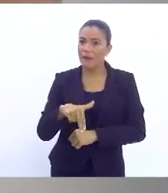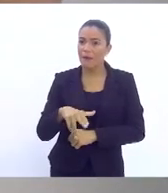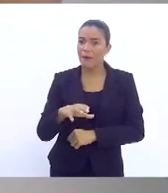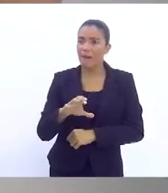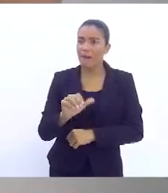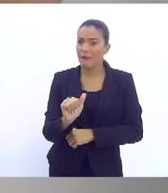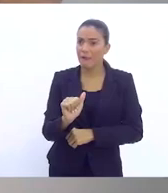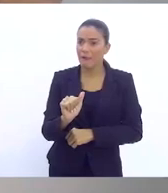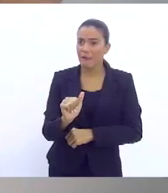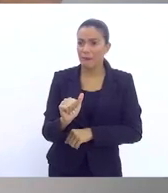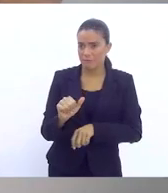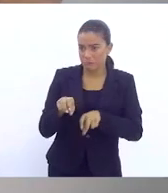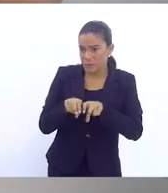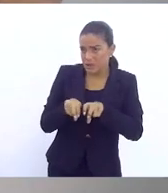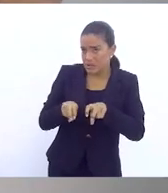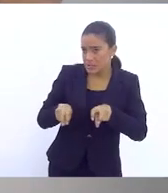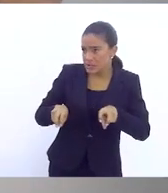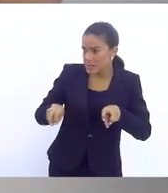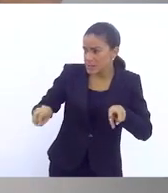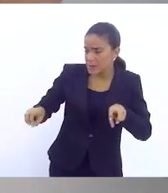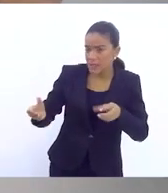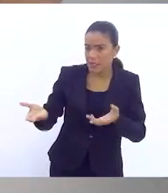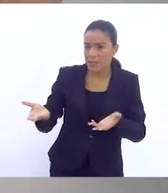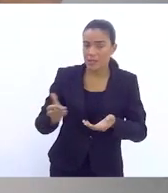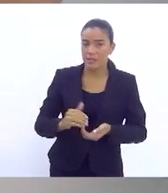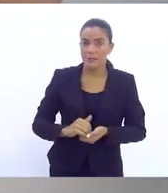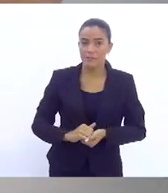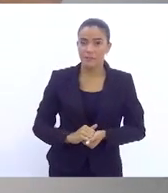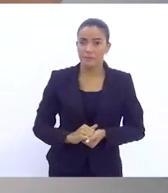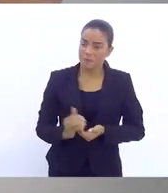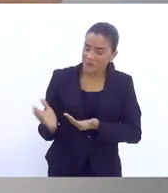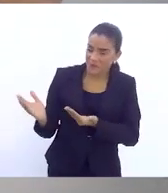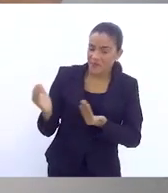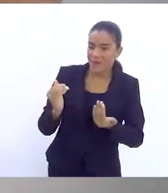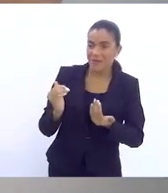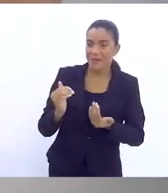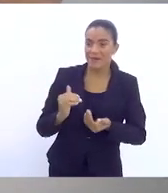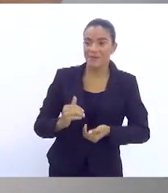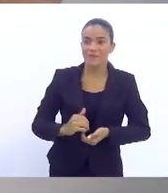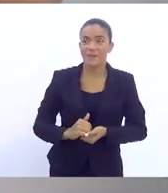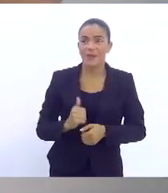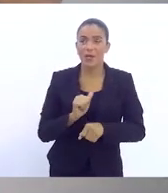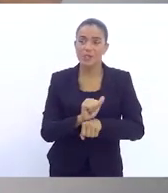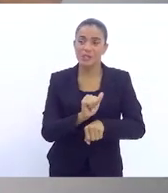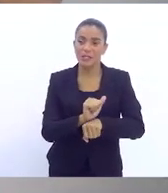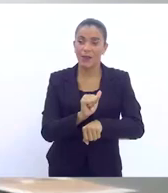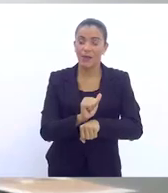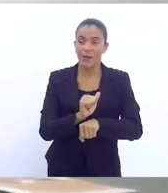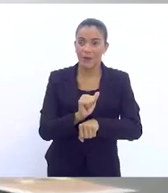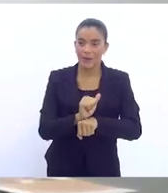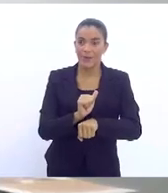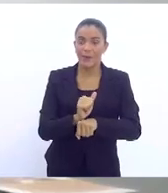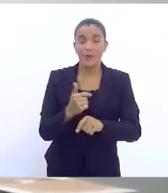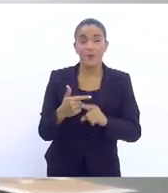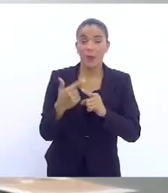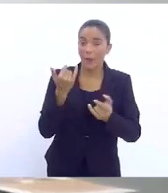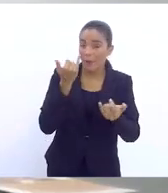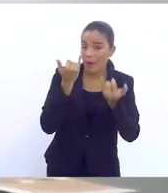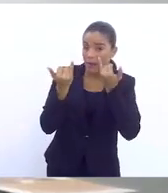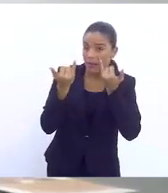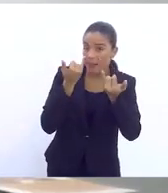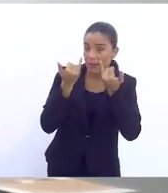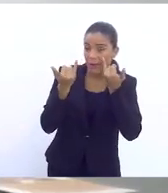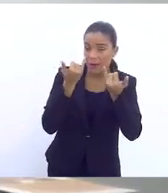fique conosco aqui por favor Doutora enquanto nós aguardamos aqui que é uma notícia que